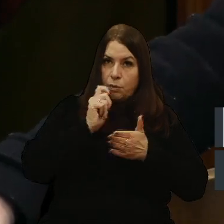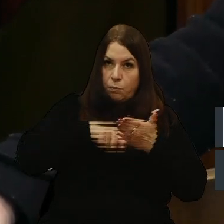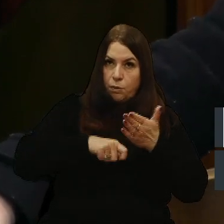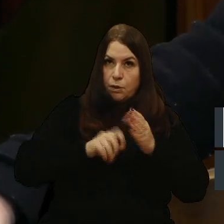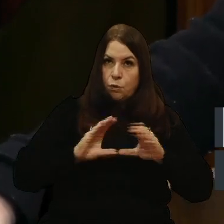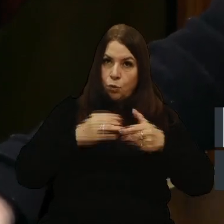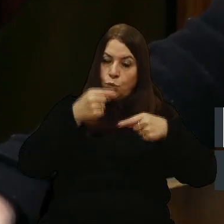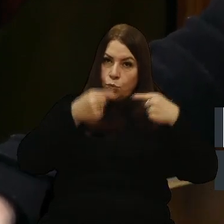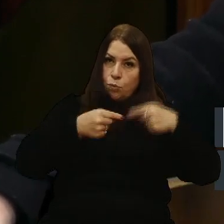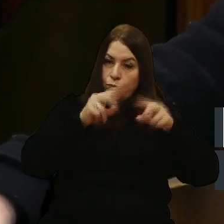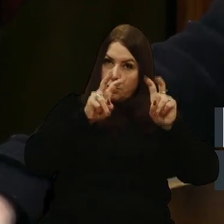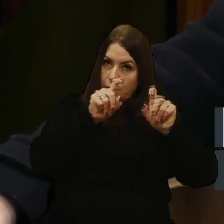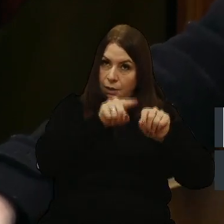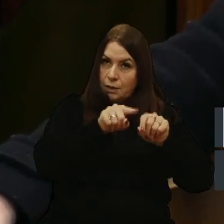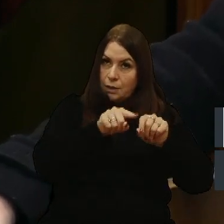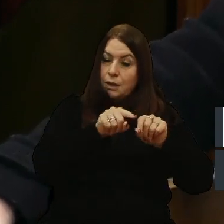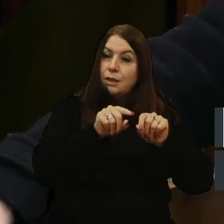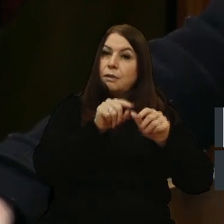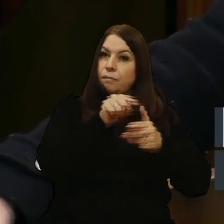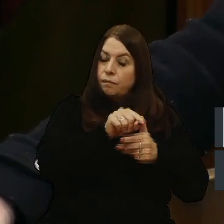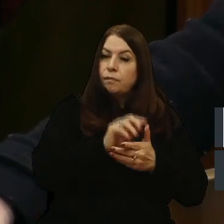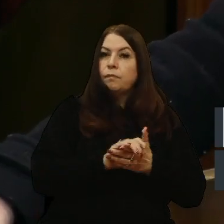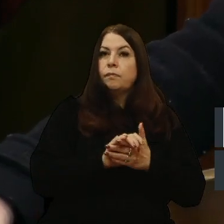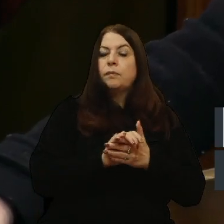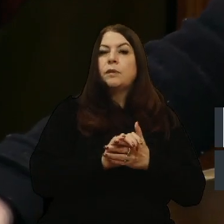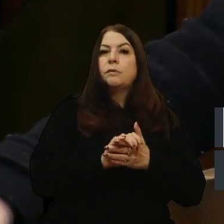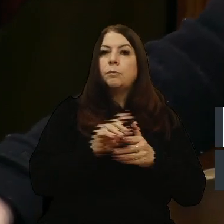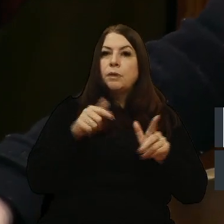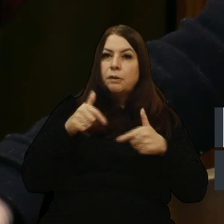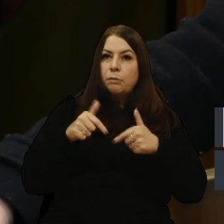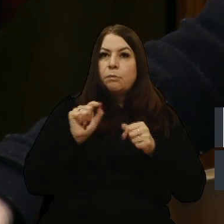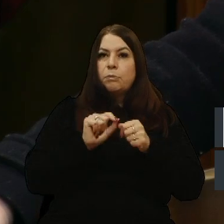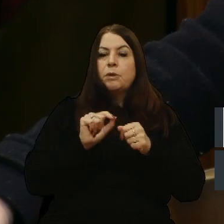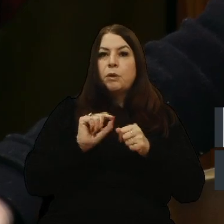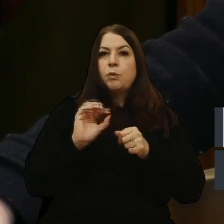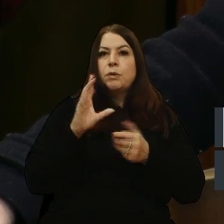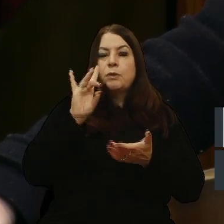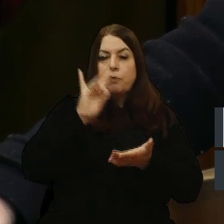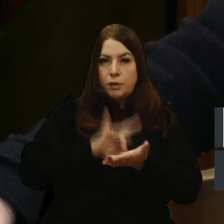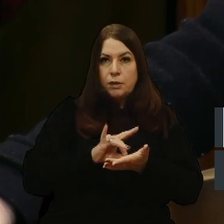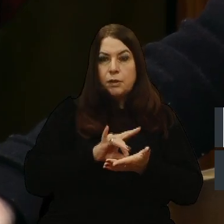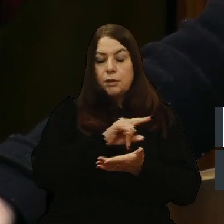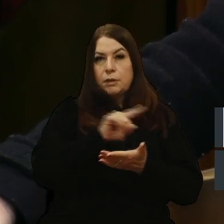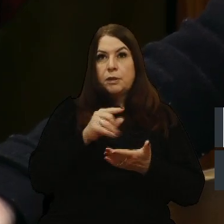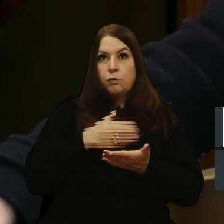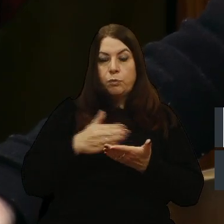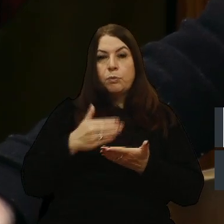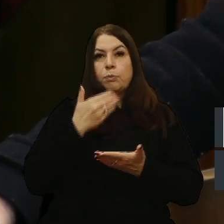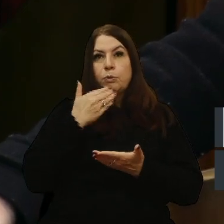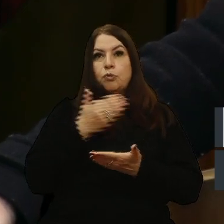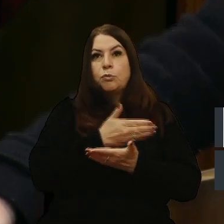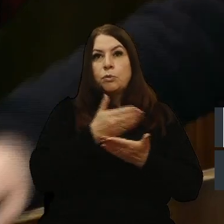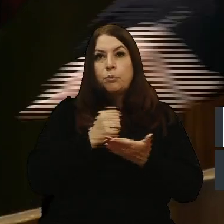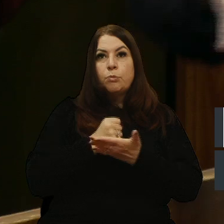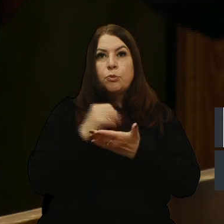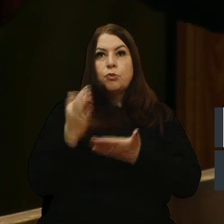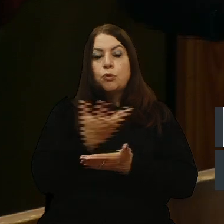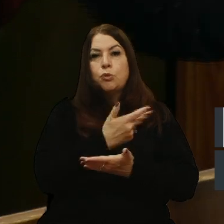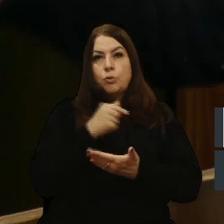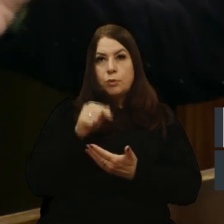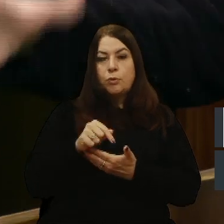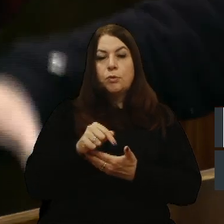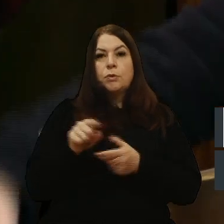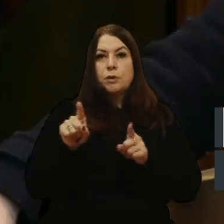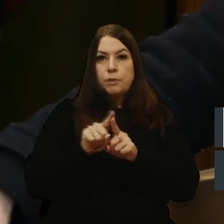frente parlamentar desse assunto e vamos trabalhar para que isso seja concretizado, e desde já pedimos o apoio de todos e todas